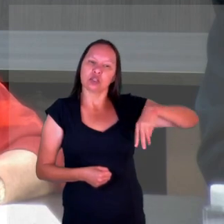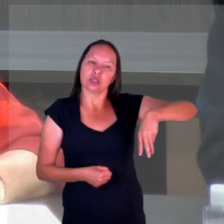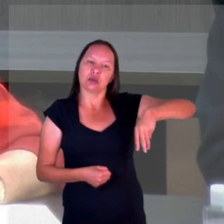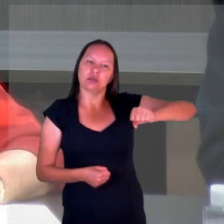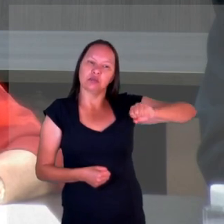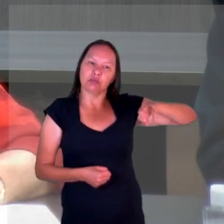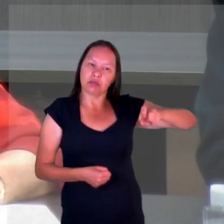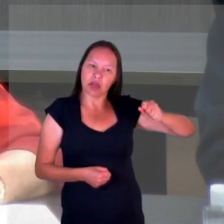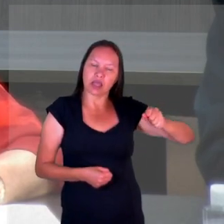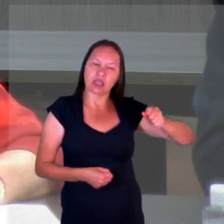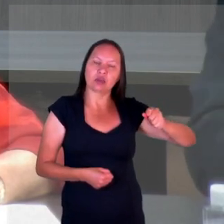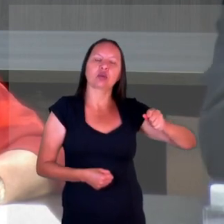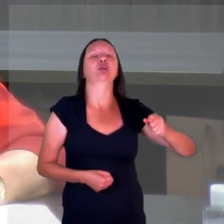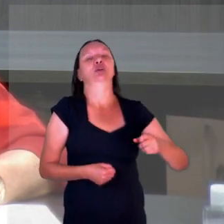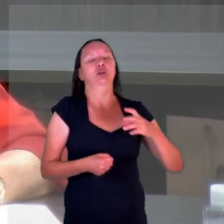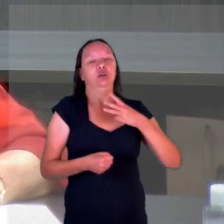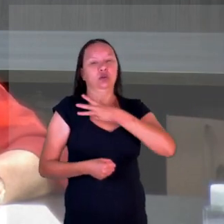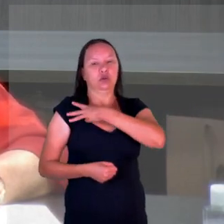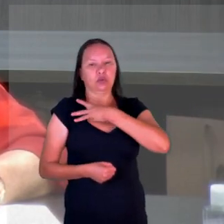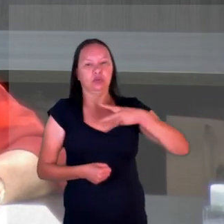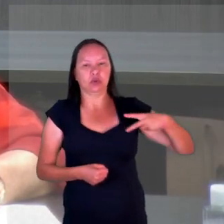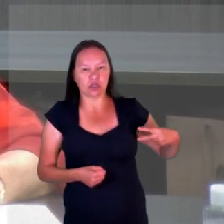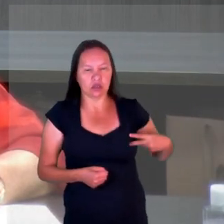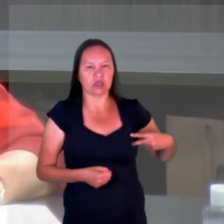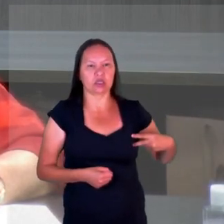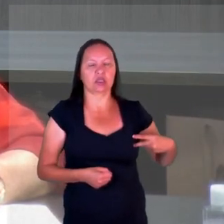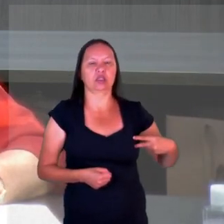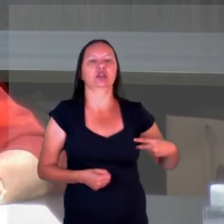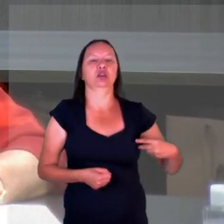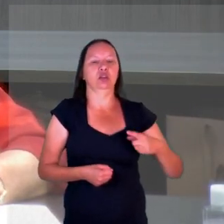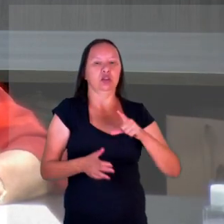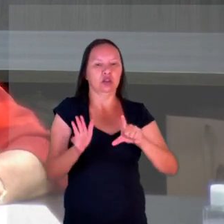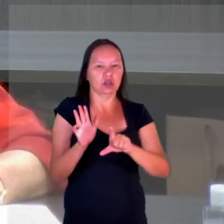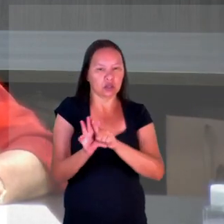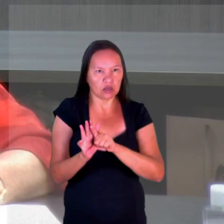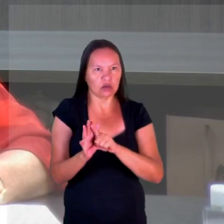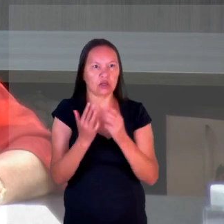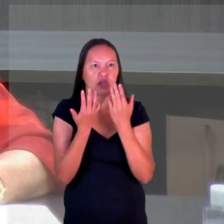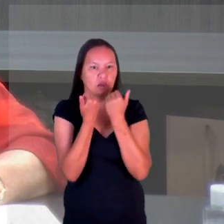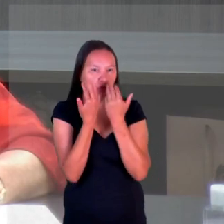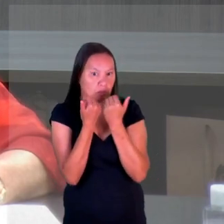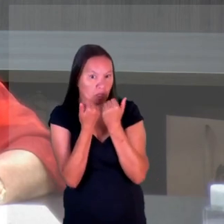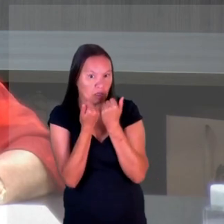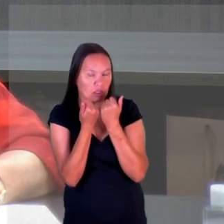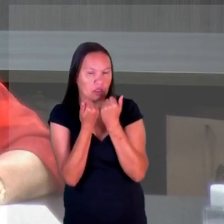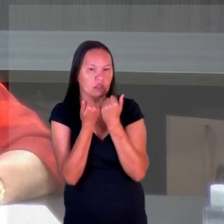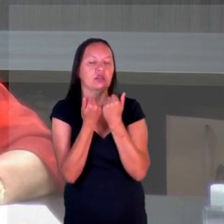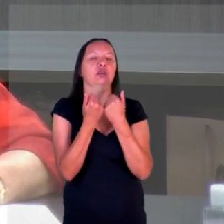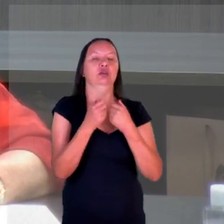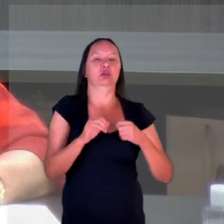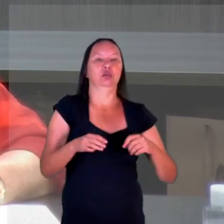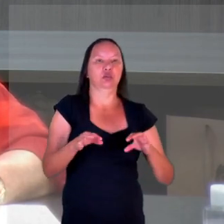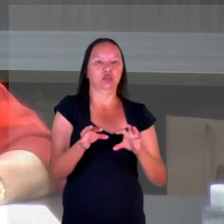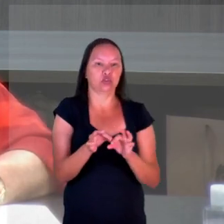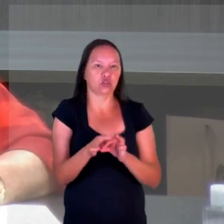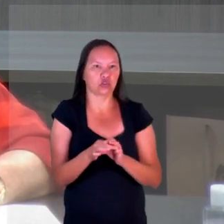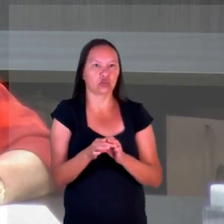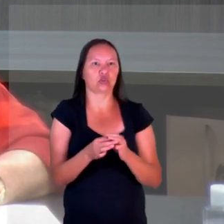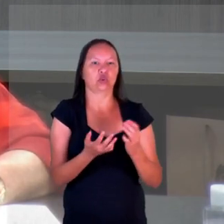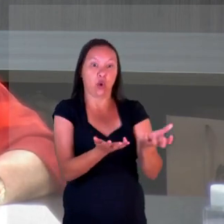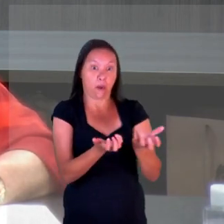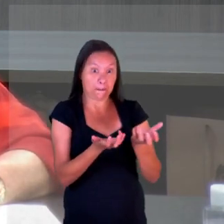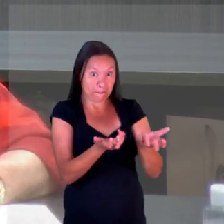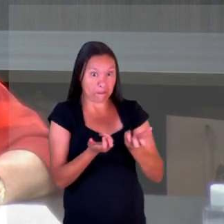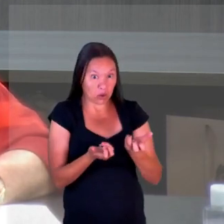atuação do ministério público para efetivação do direito humano à alimentação constituindo nos pontos de busca de